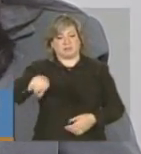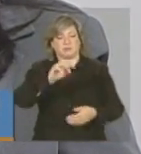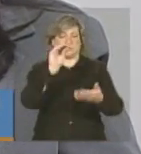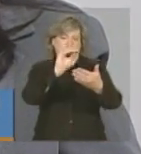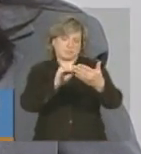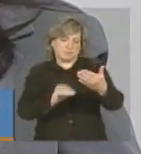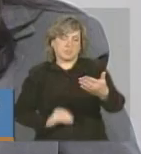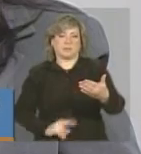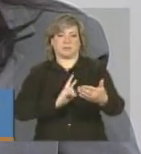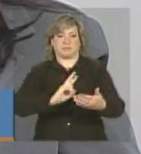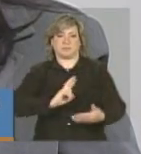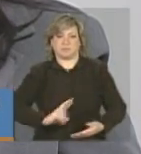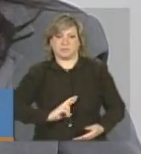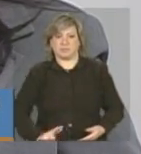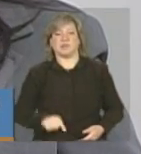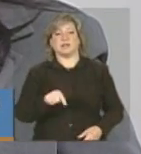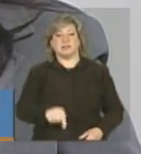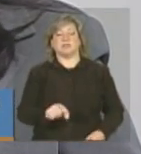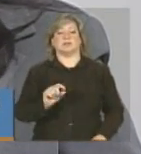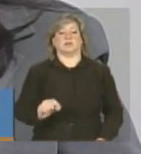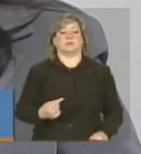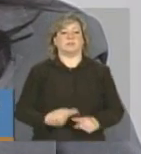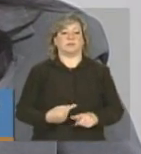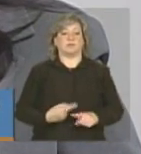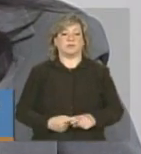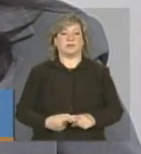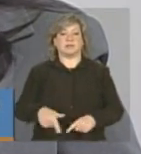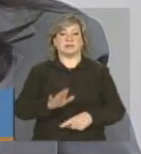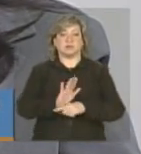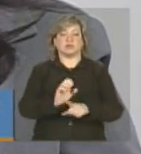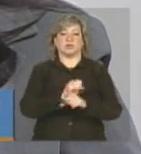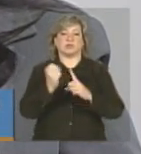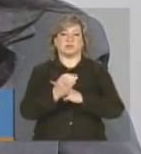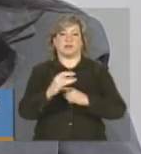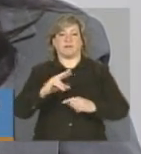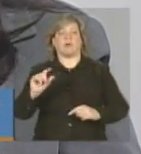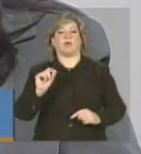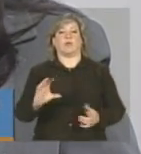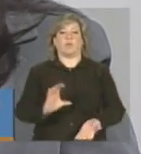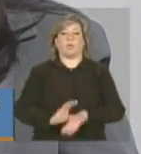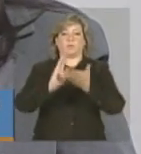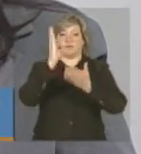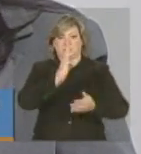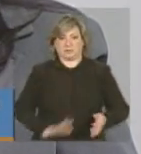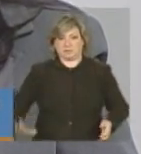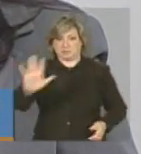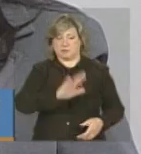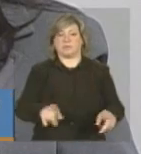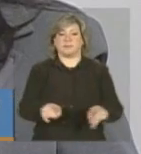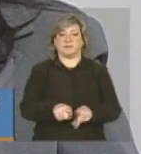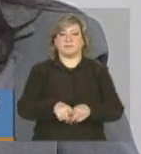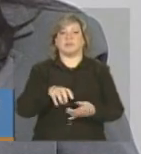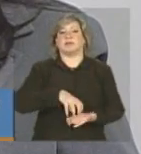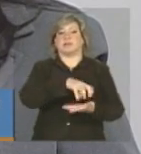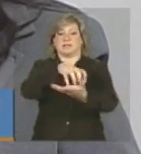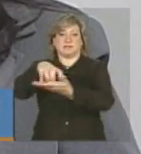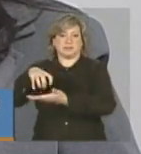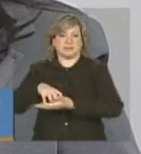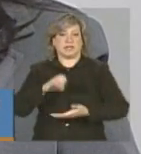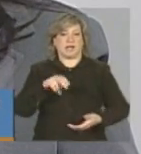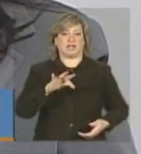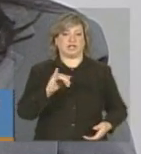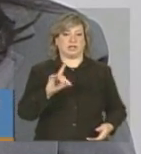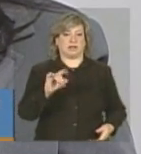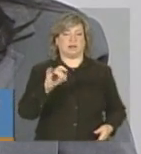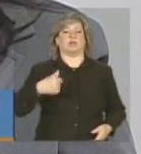tendo em vista, especialmente, que isso é uma demanda da própria sociedade civil, tanto do Conselho Nacional como das entidades que a gente tem